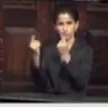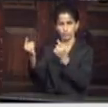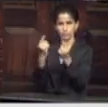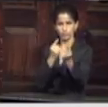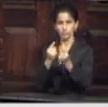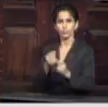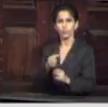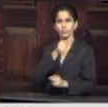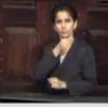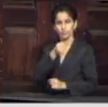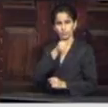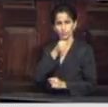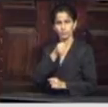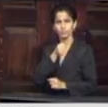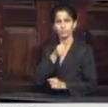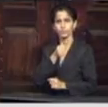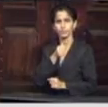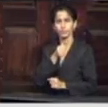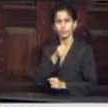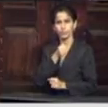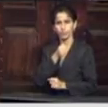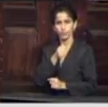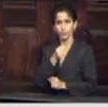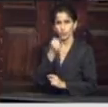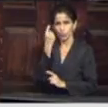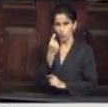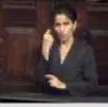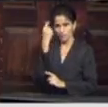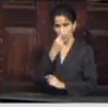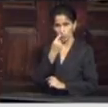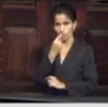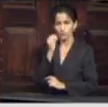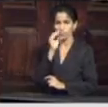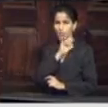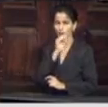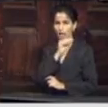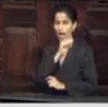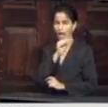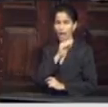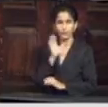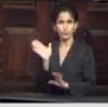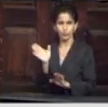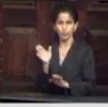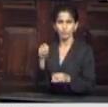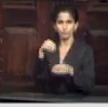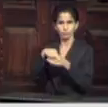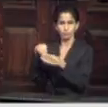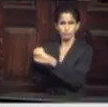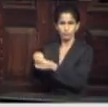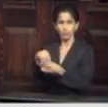ao microfone de à parte. Só um minuto, por favor, mais 30 segundos.